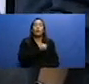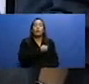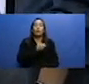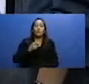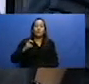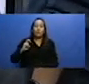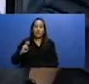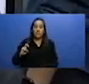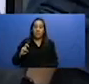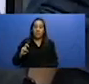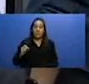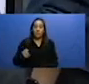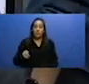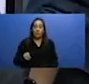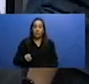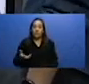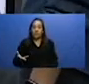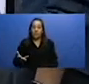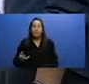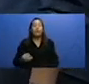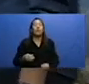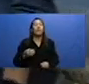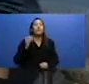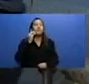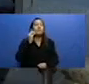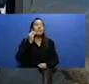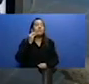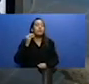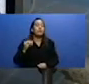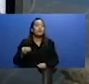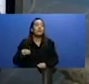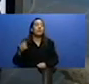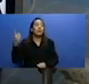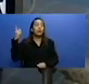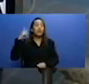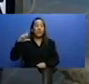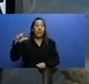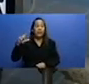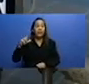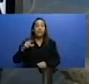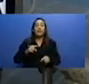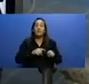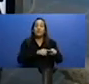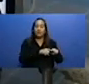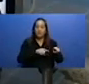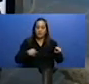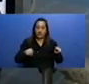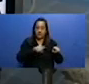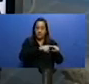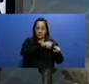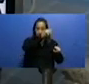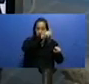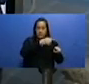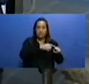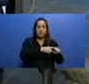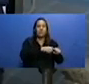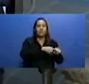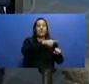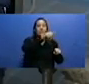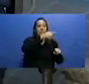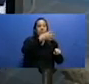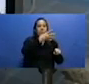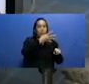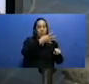no dado, existem 4 possibilidades. Para dar 5 no dado,